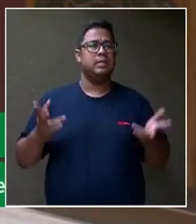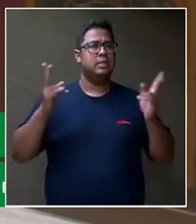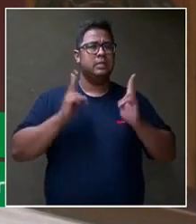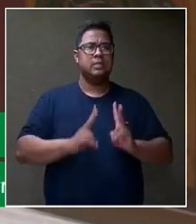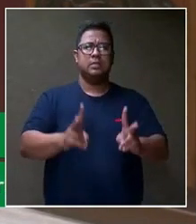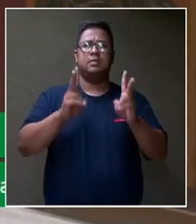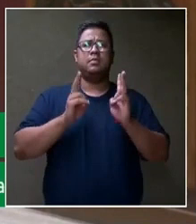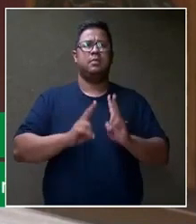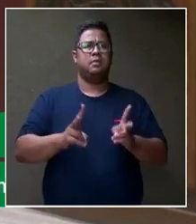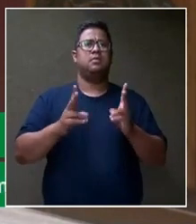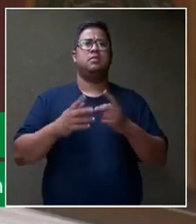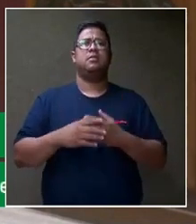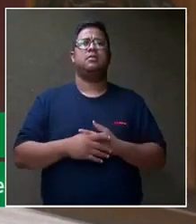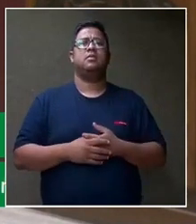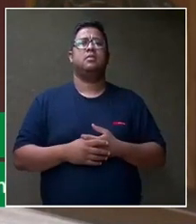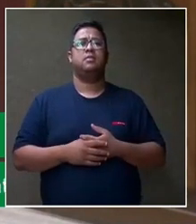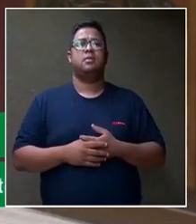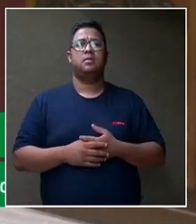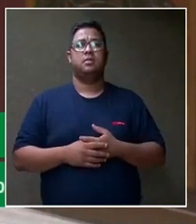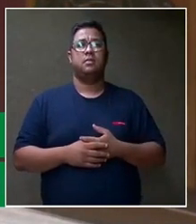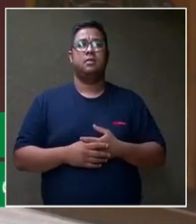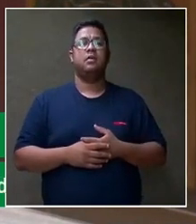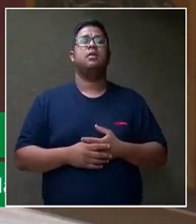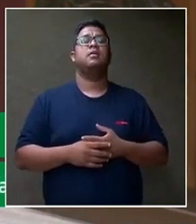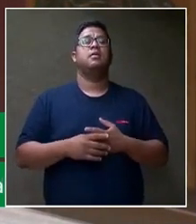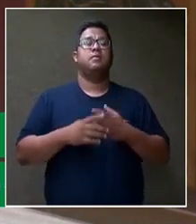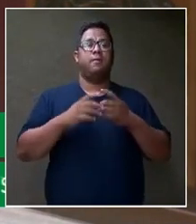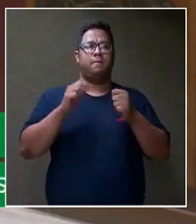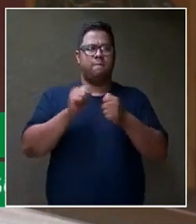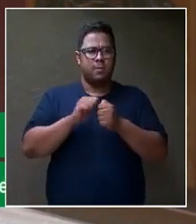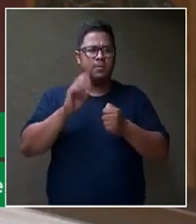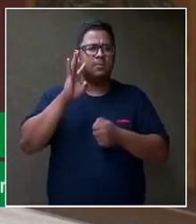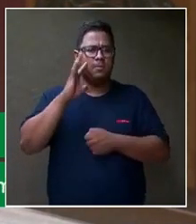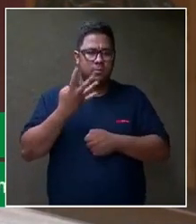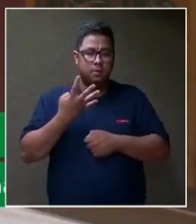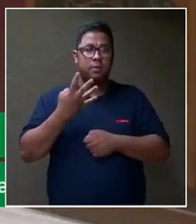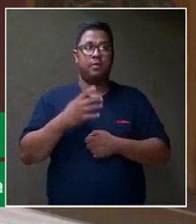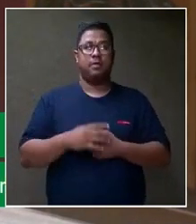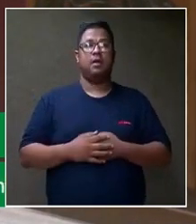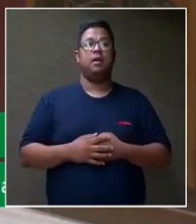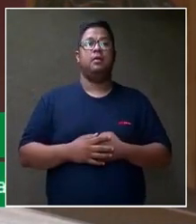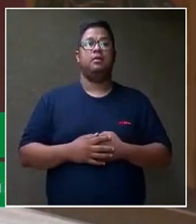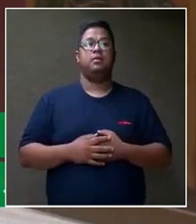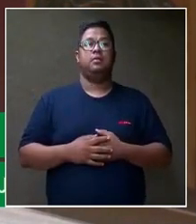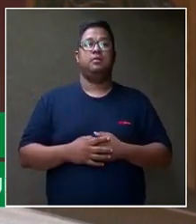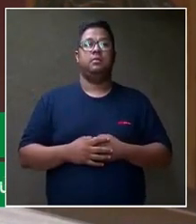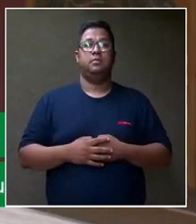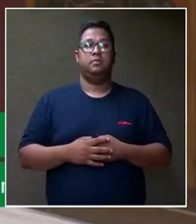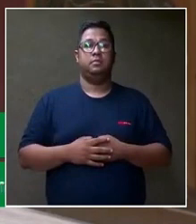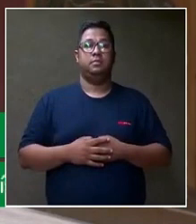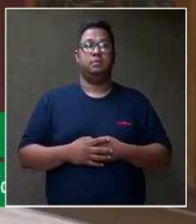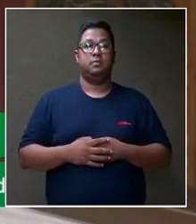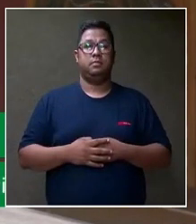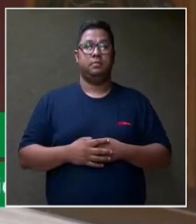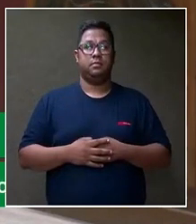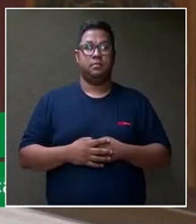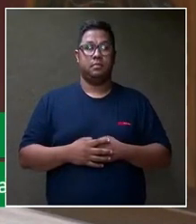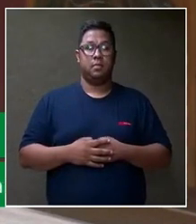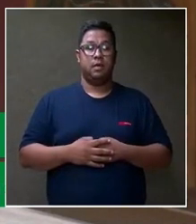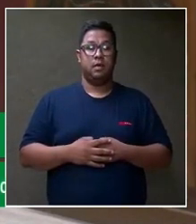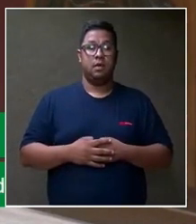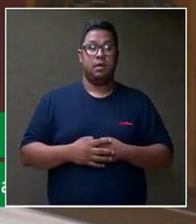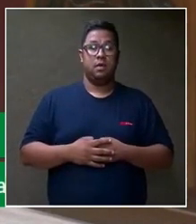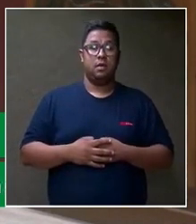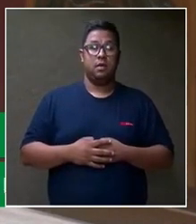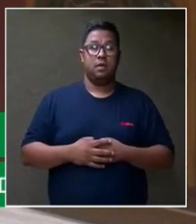sempre, quando ela botava uma coisa na cabeça, ela ia lá e fazia. E chegou a um ponto que isso ela não